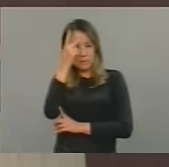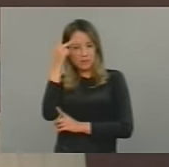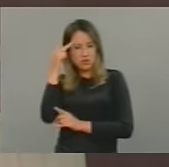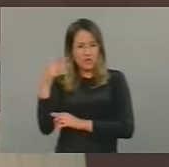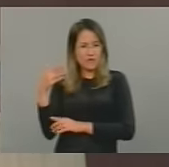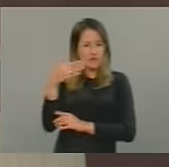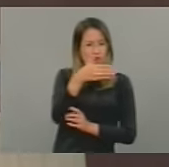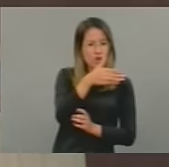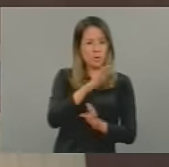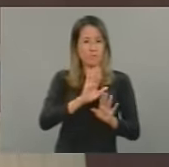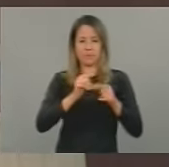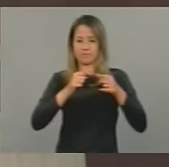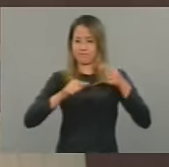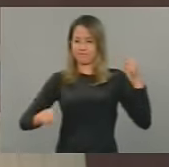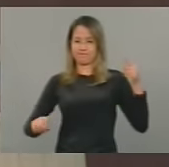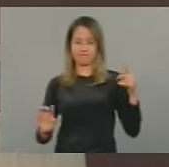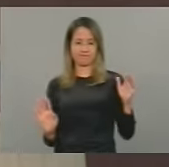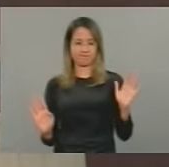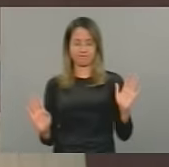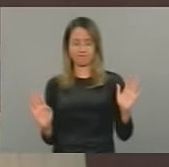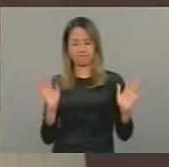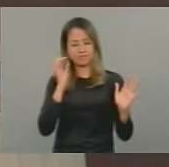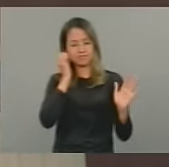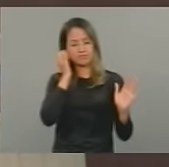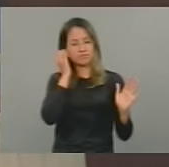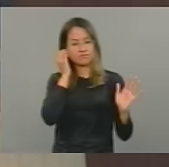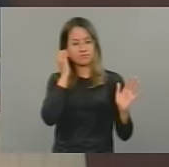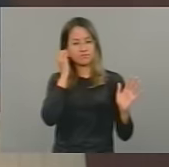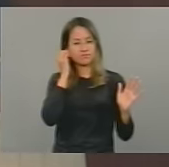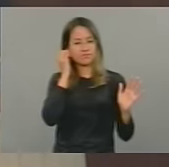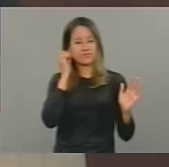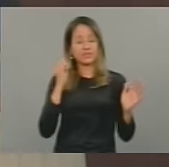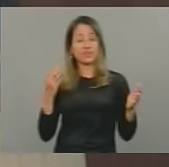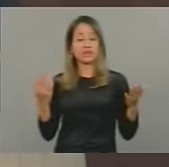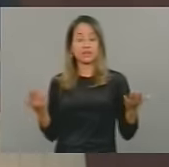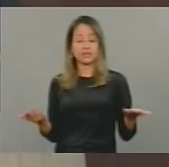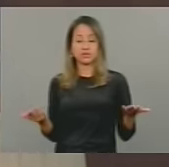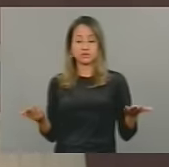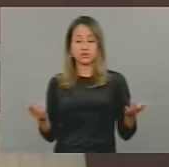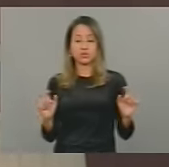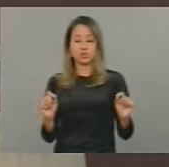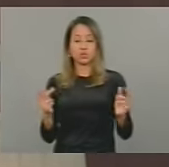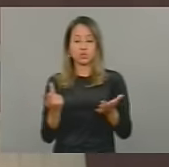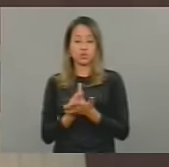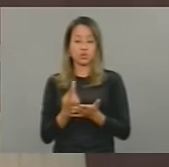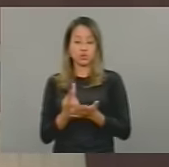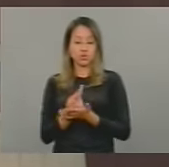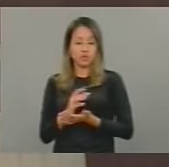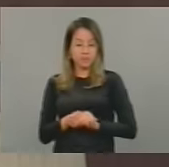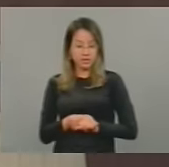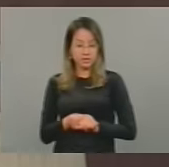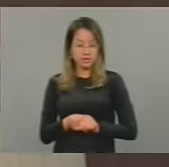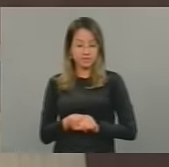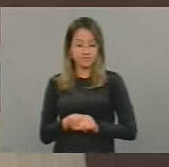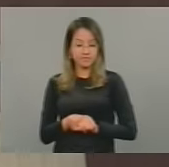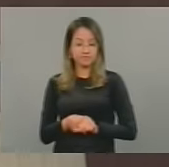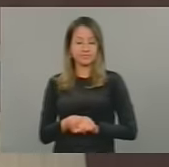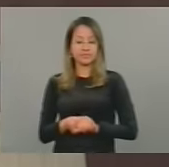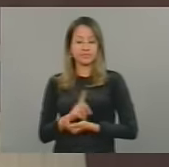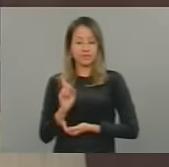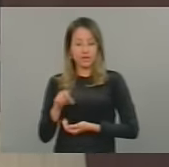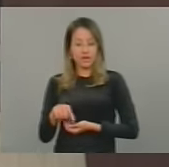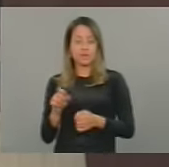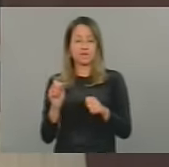movimento social. E aí, qual é a contradição? É se utilizar da